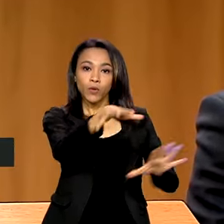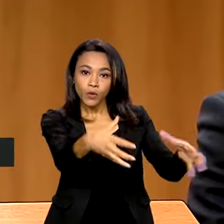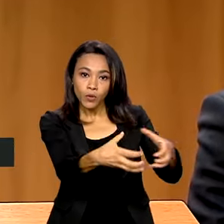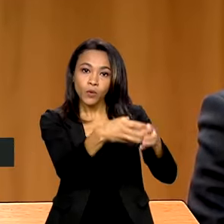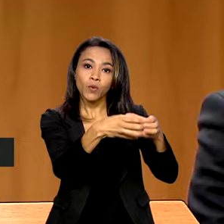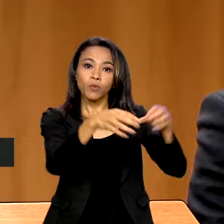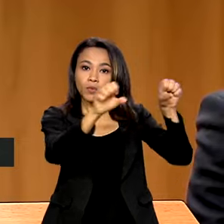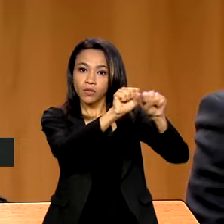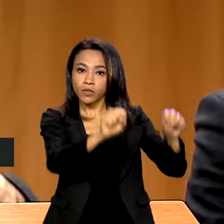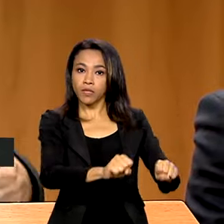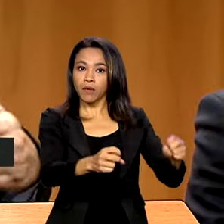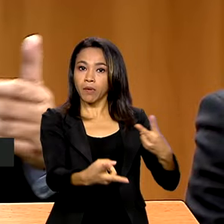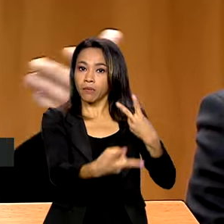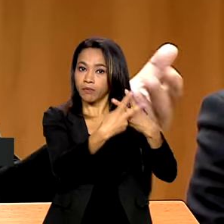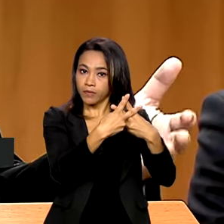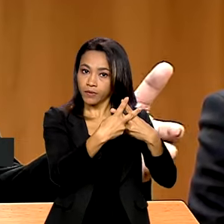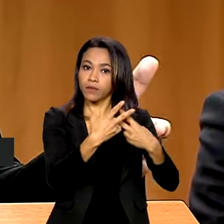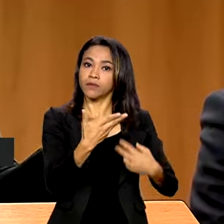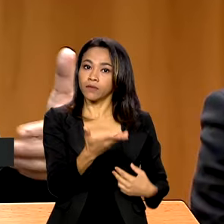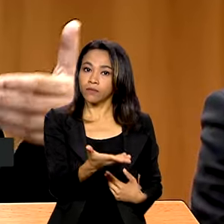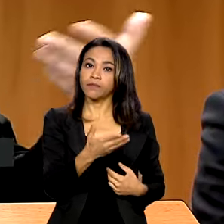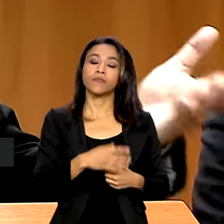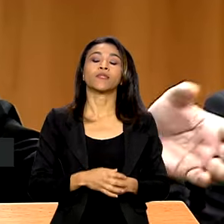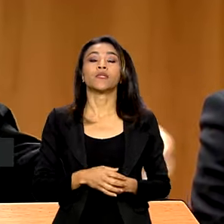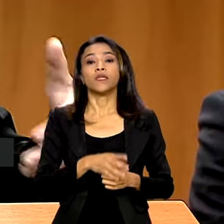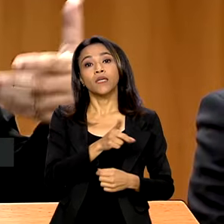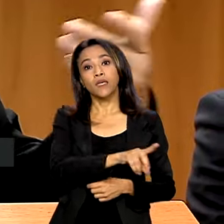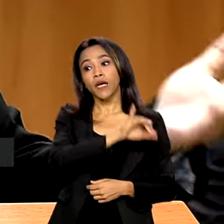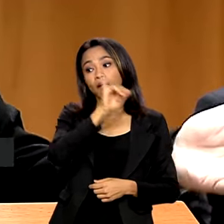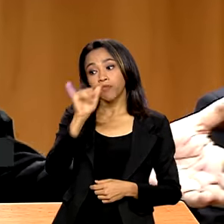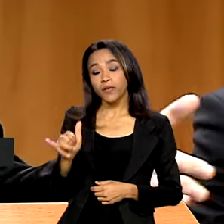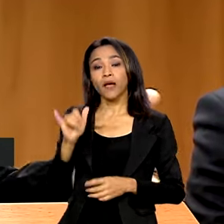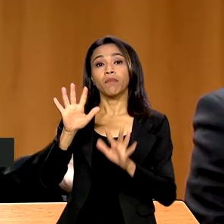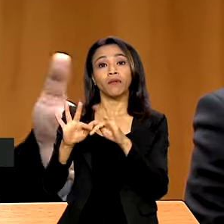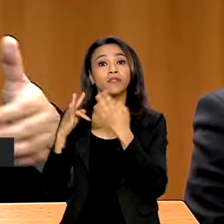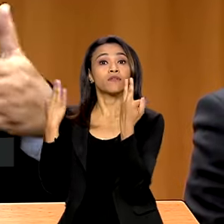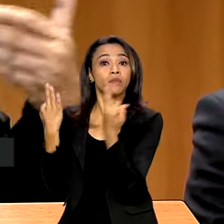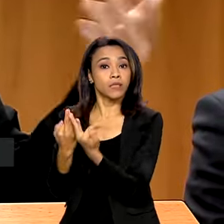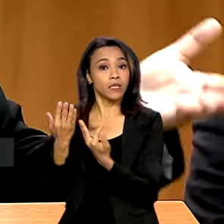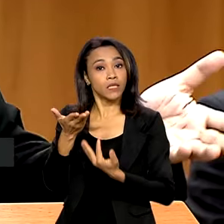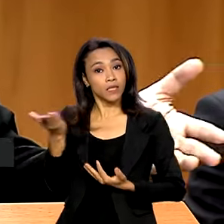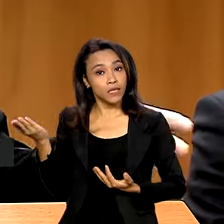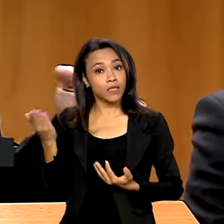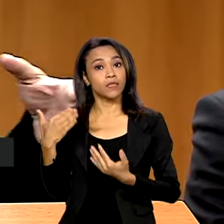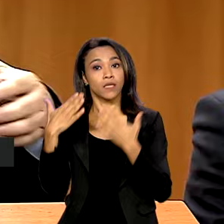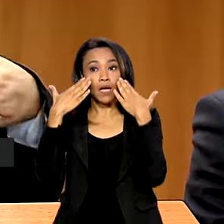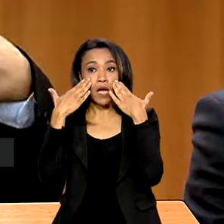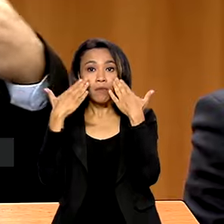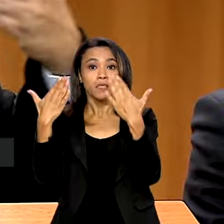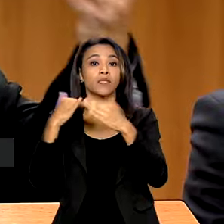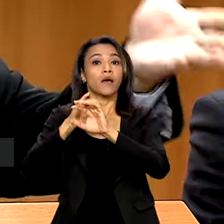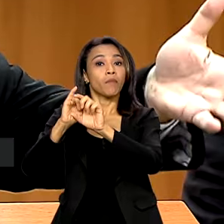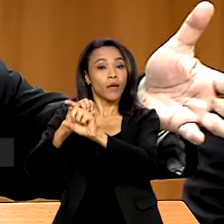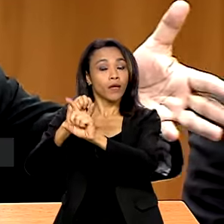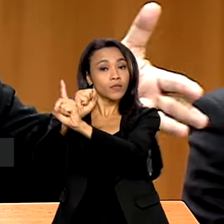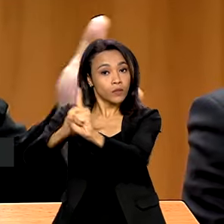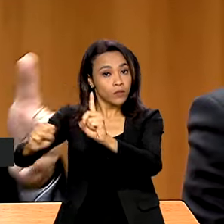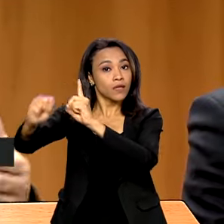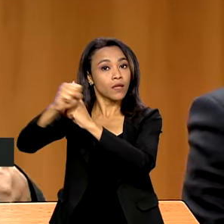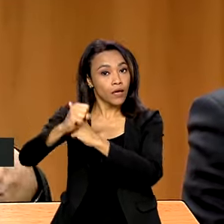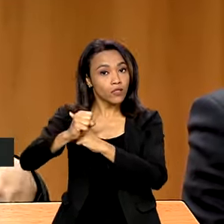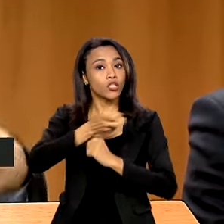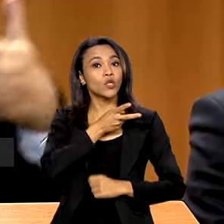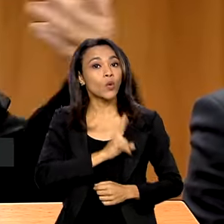Judiciário, e assegurar à família, às famílias, à sociedade, que a investigação está